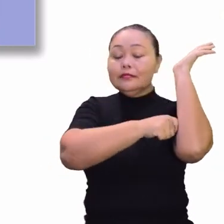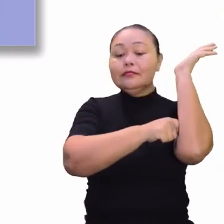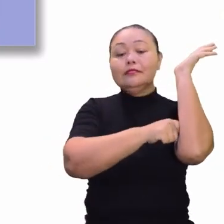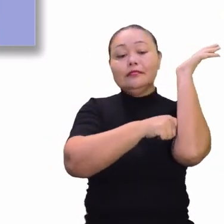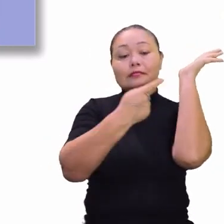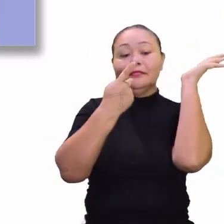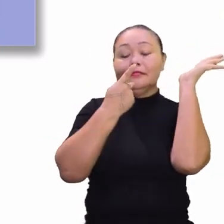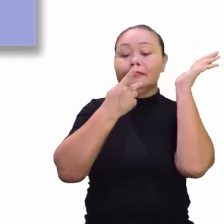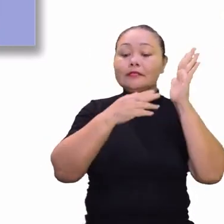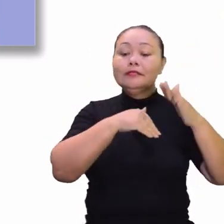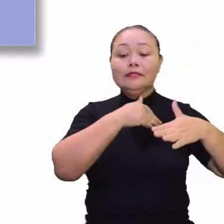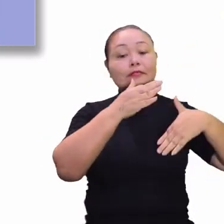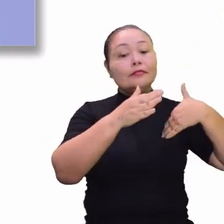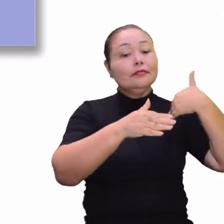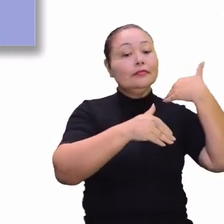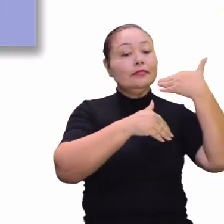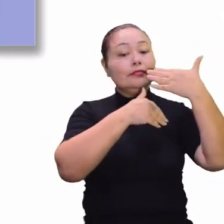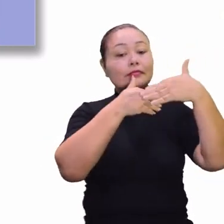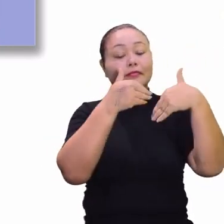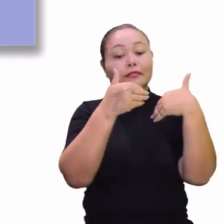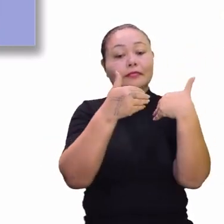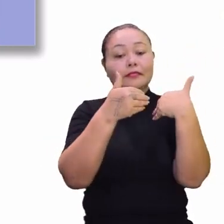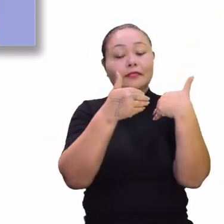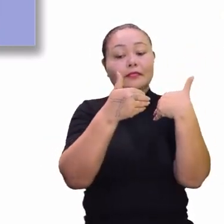Estamos falando da evolução,